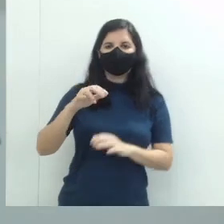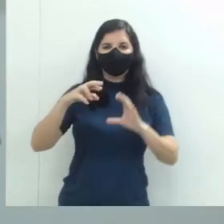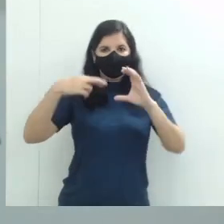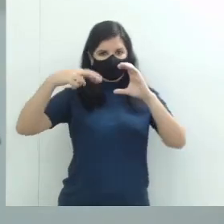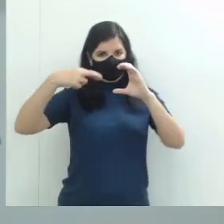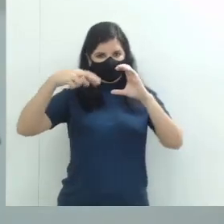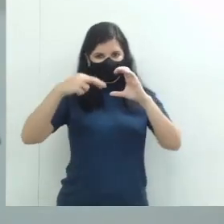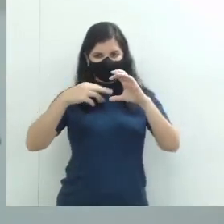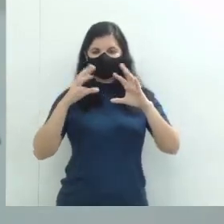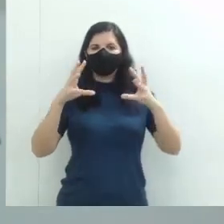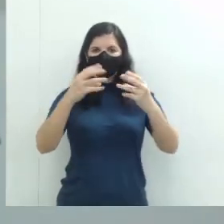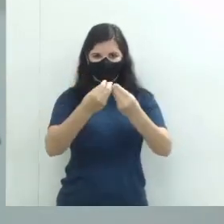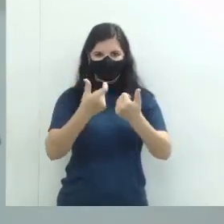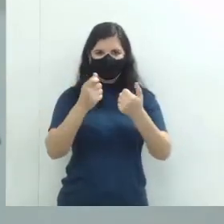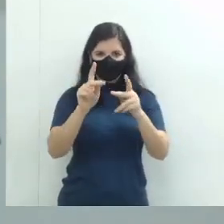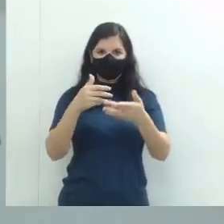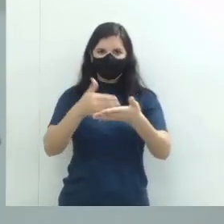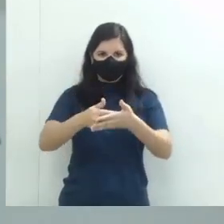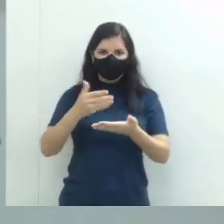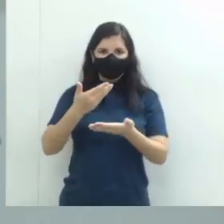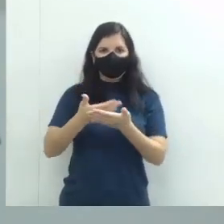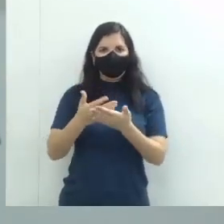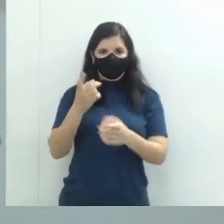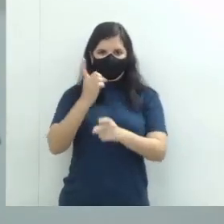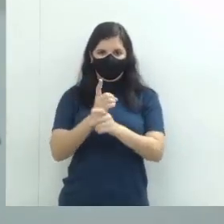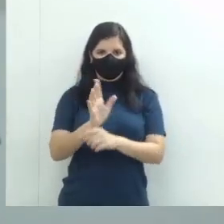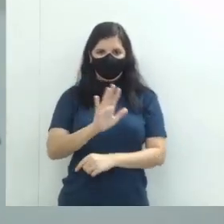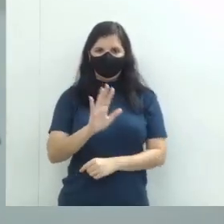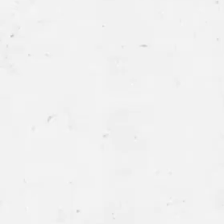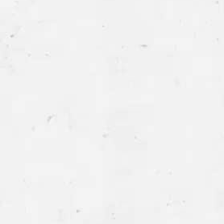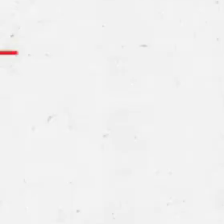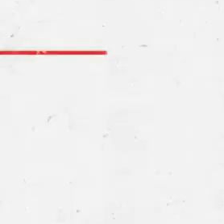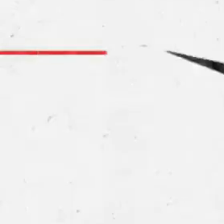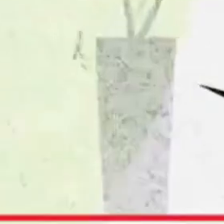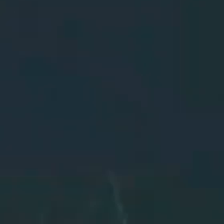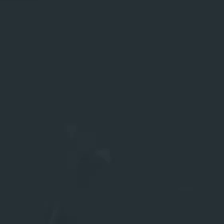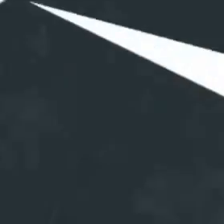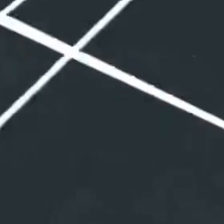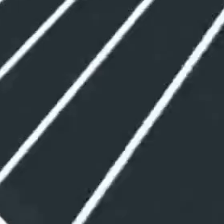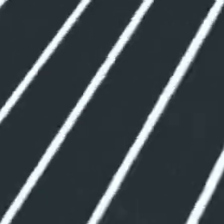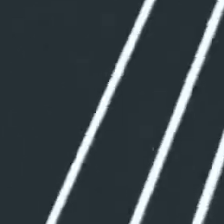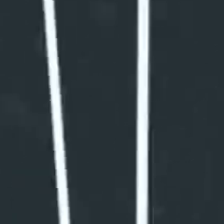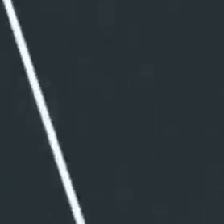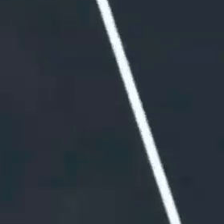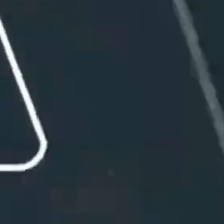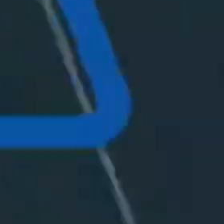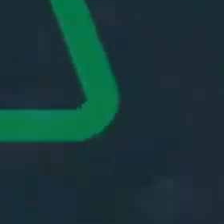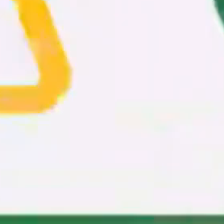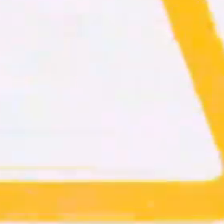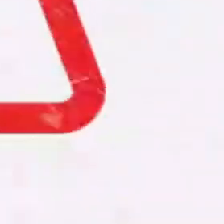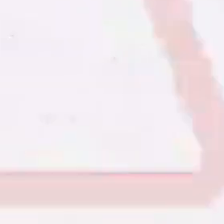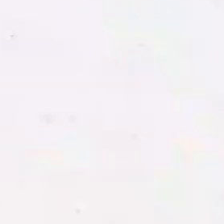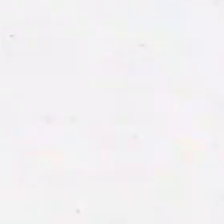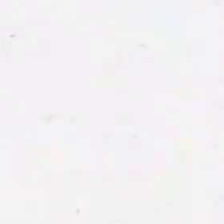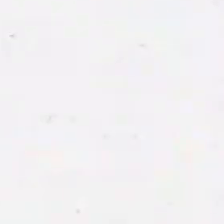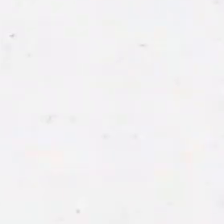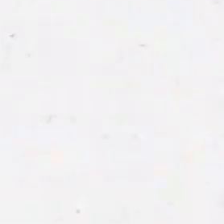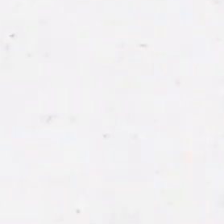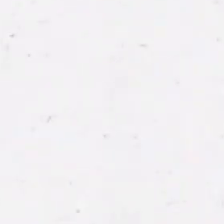Robertão da transmissão, tudo junto, e a gente se vê na próxima videoaula. Tchau, tchau.